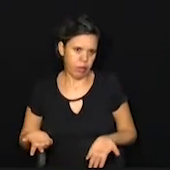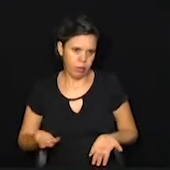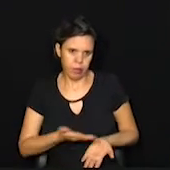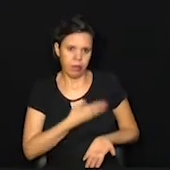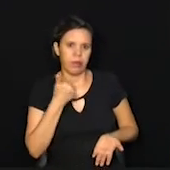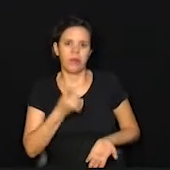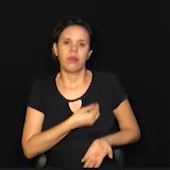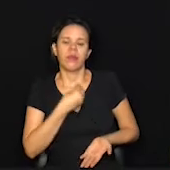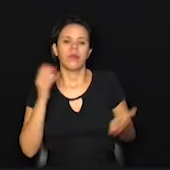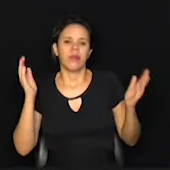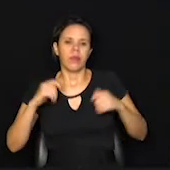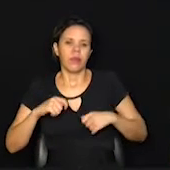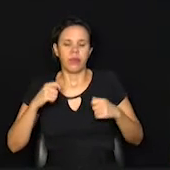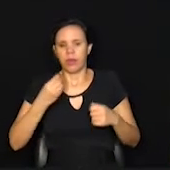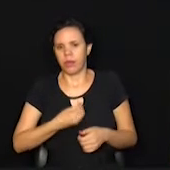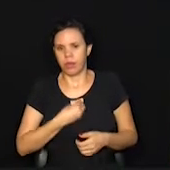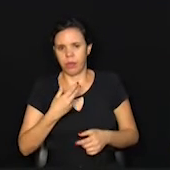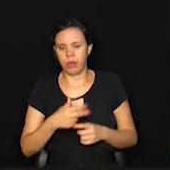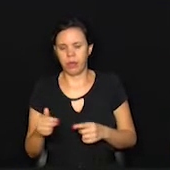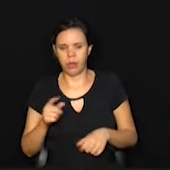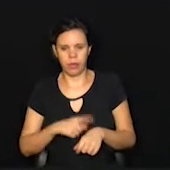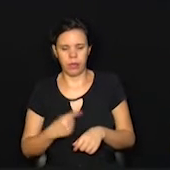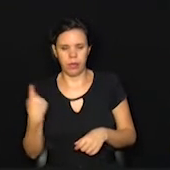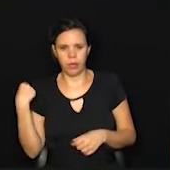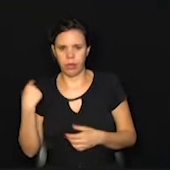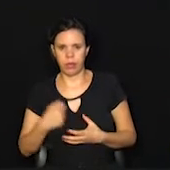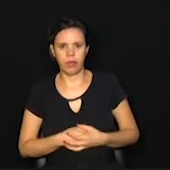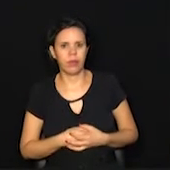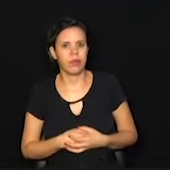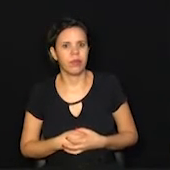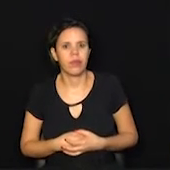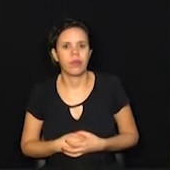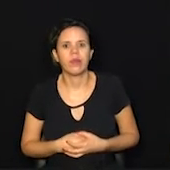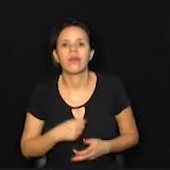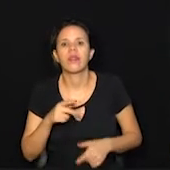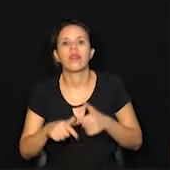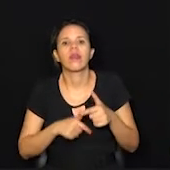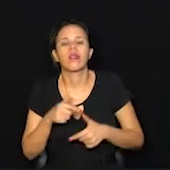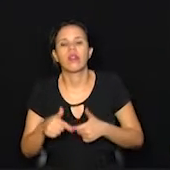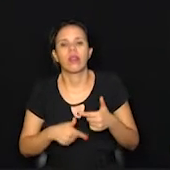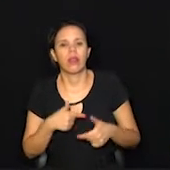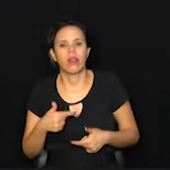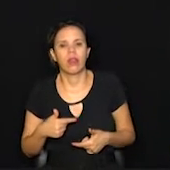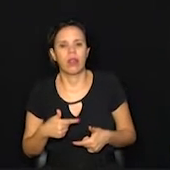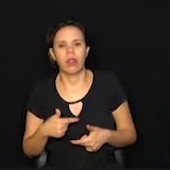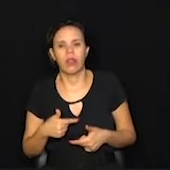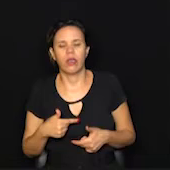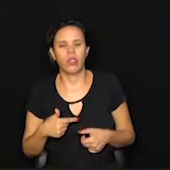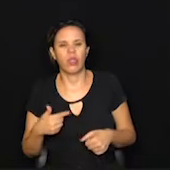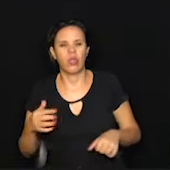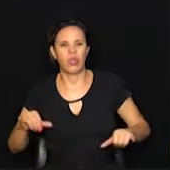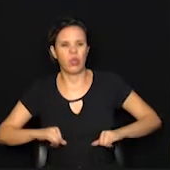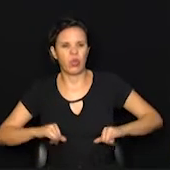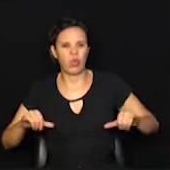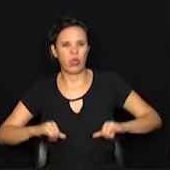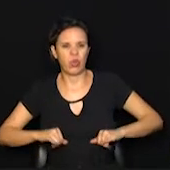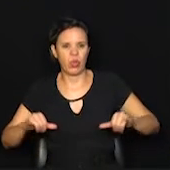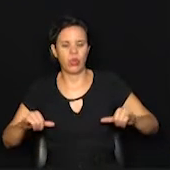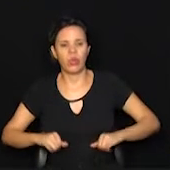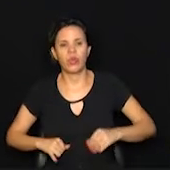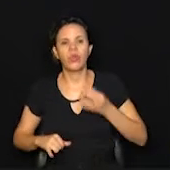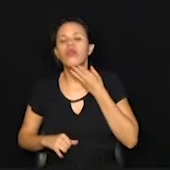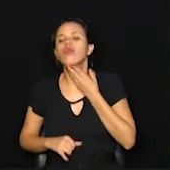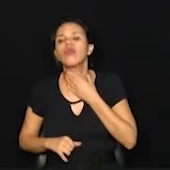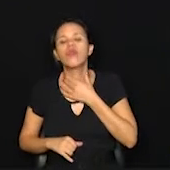e tinha o maior capacidade de sobrevivência naquele momento enquanto a classe trabalhadora tava passando o pão que o diabo amassou ainda assim